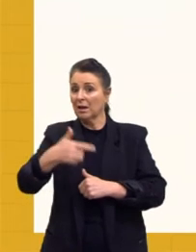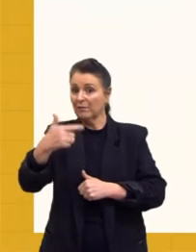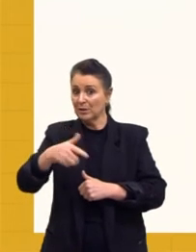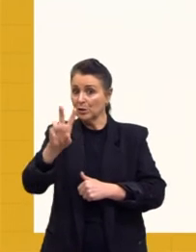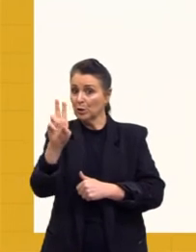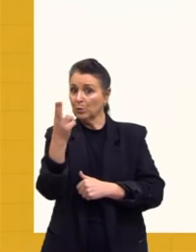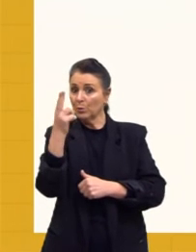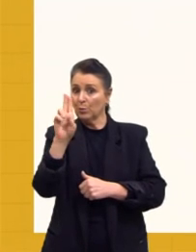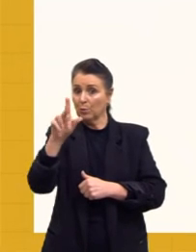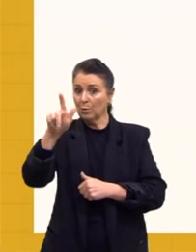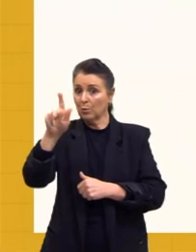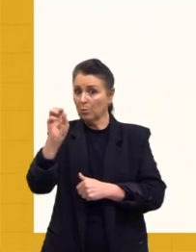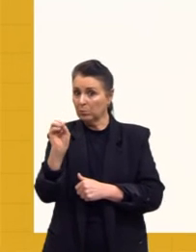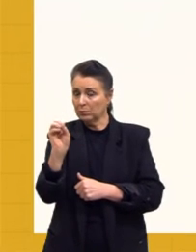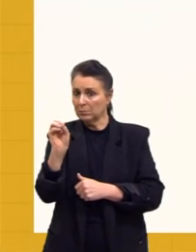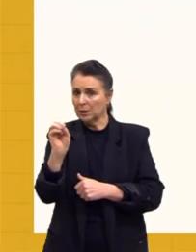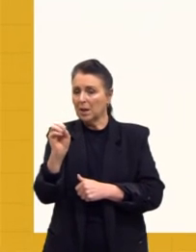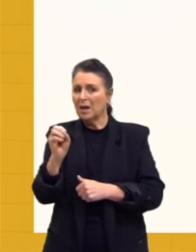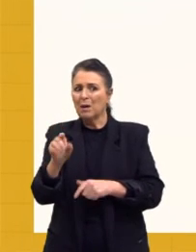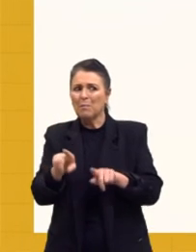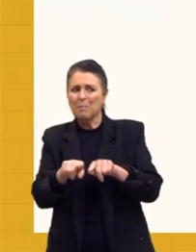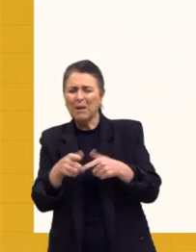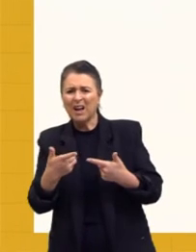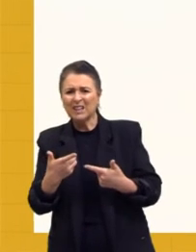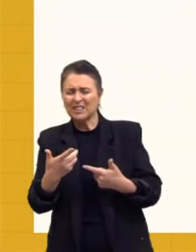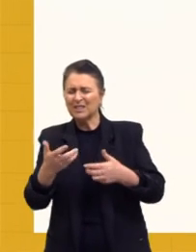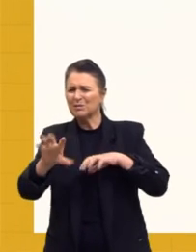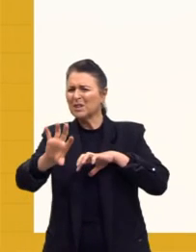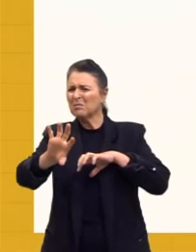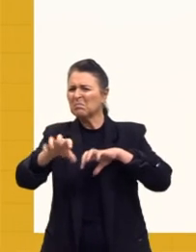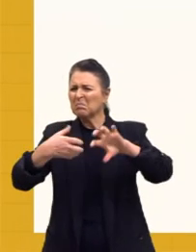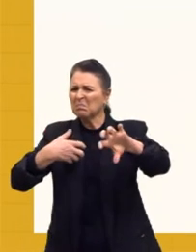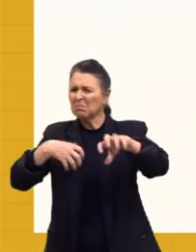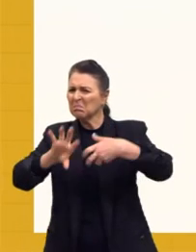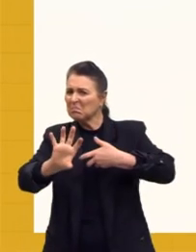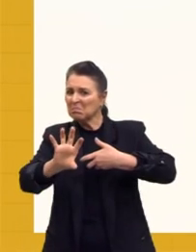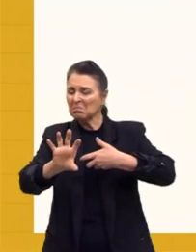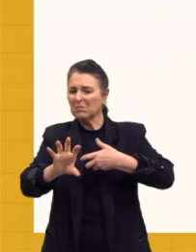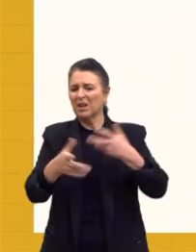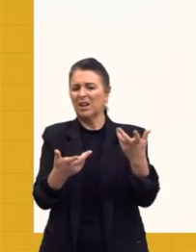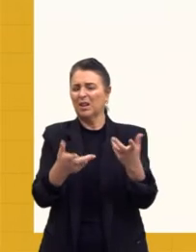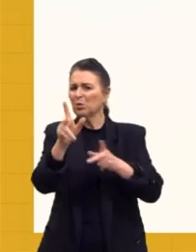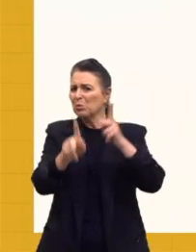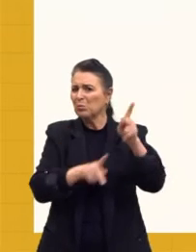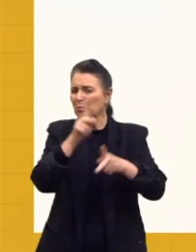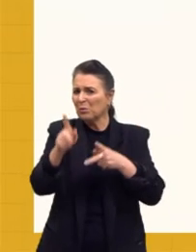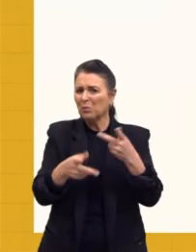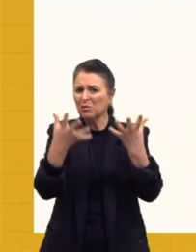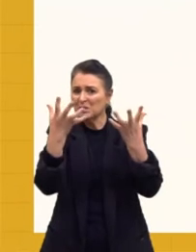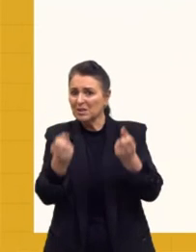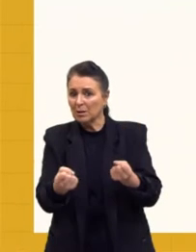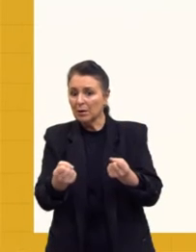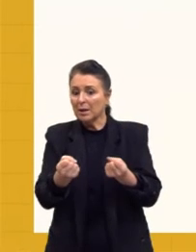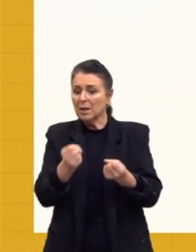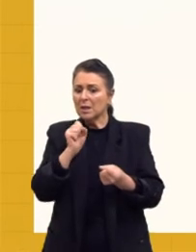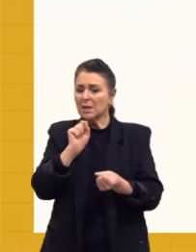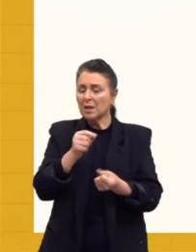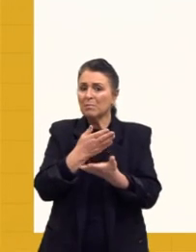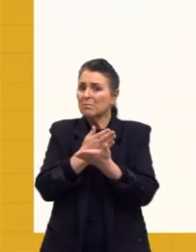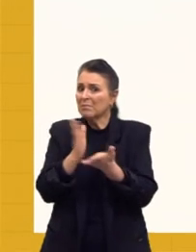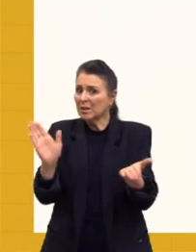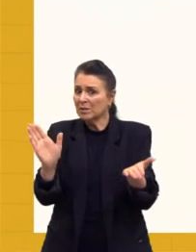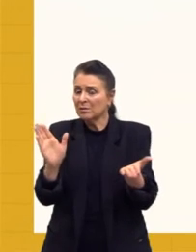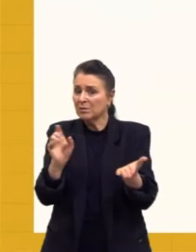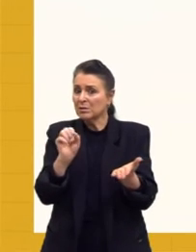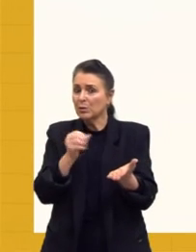só que ele não tem a mesma empatia né a mesma mesmo a simpatia do Povo e aí ele perde uma das coisas que ele faz